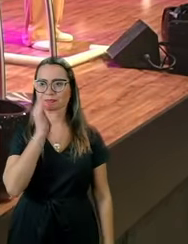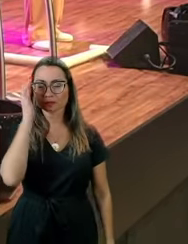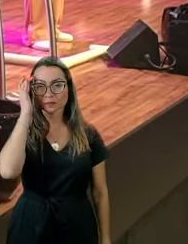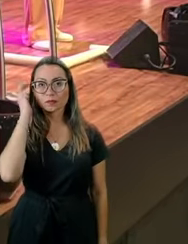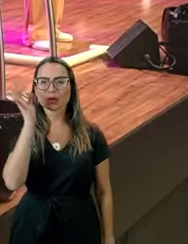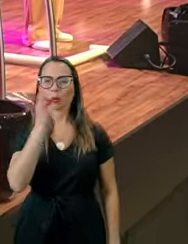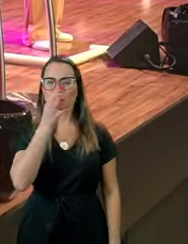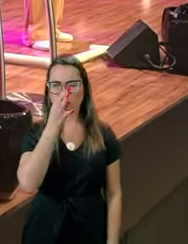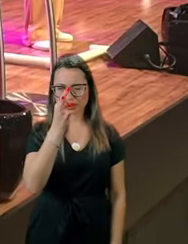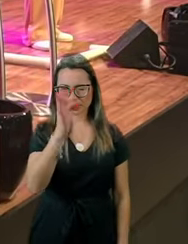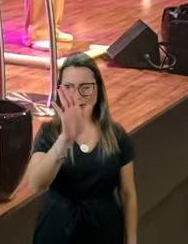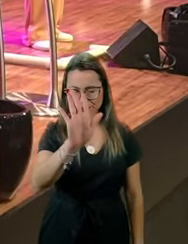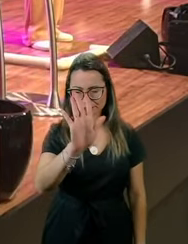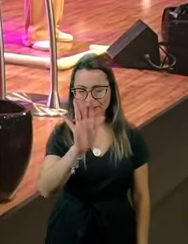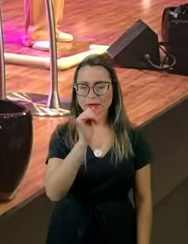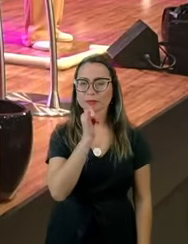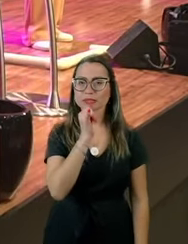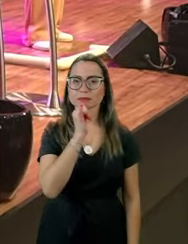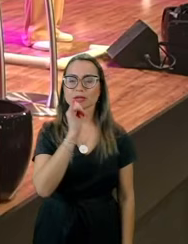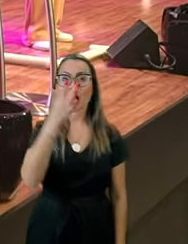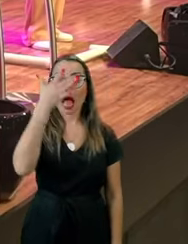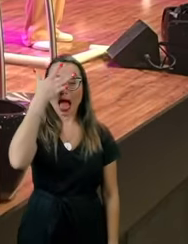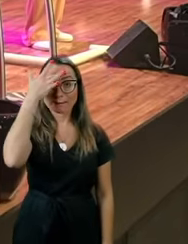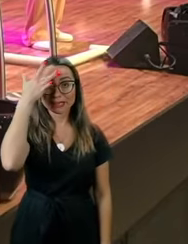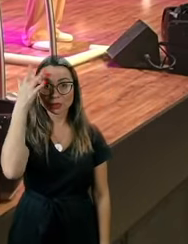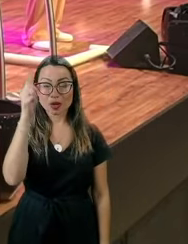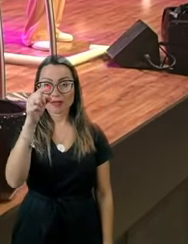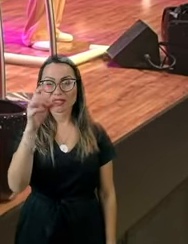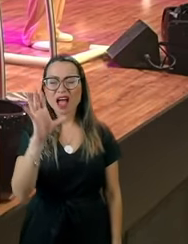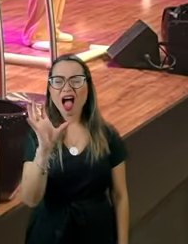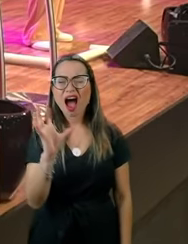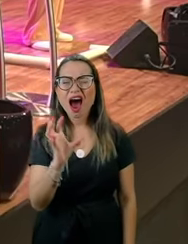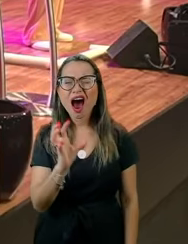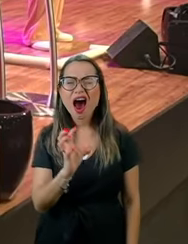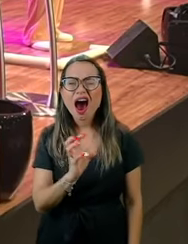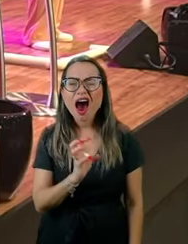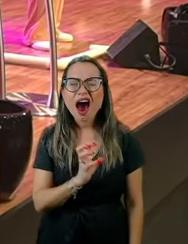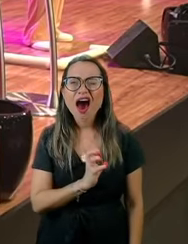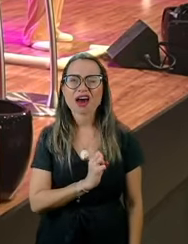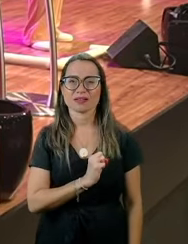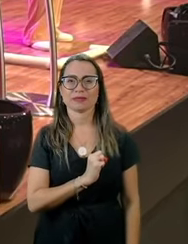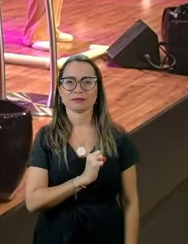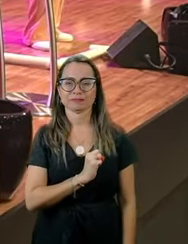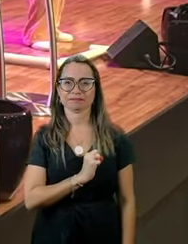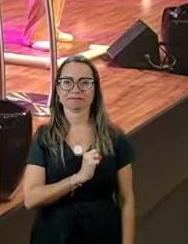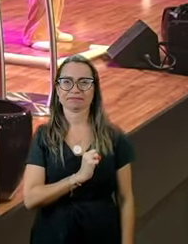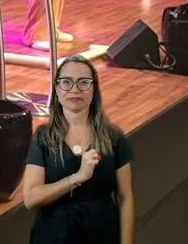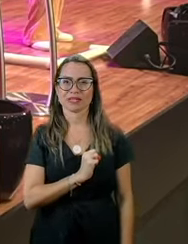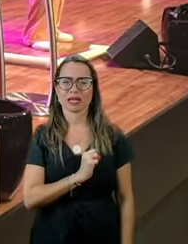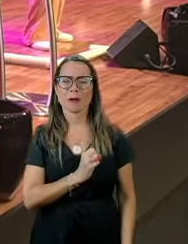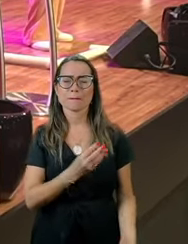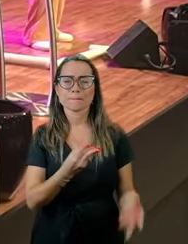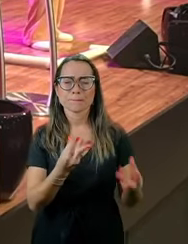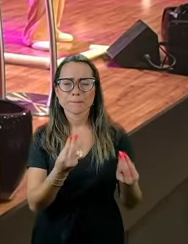pessoas que você mais ama, que tem mais intimidade contigo, são aquelas no teu rolo de câmera que tem menos foto com você.